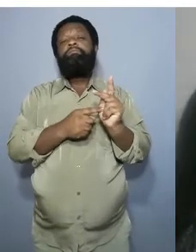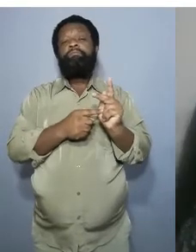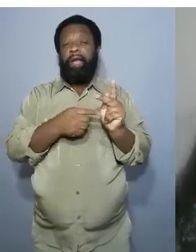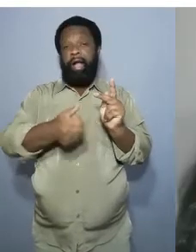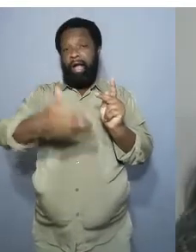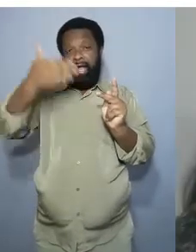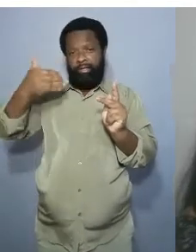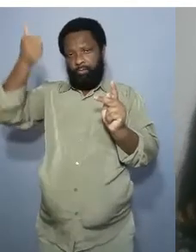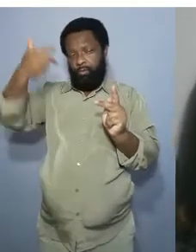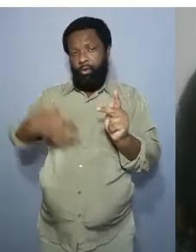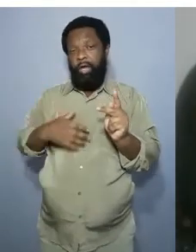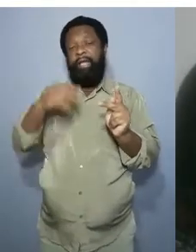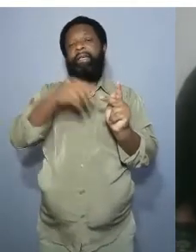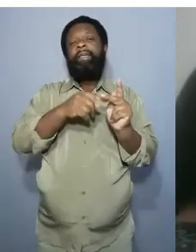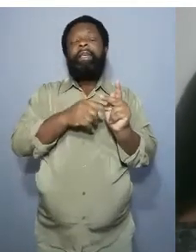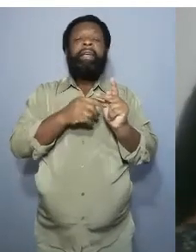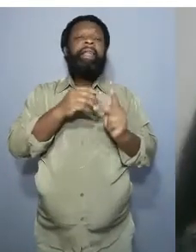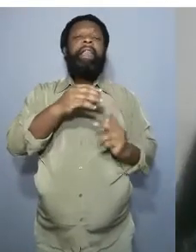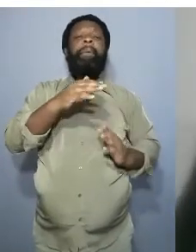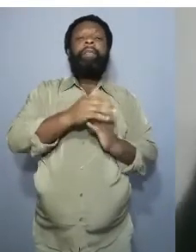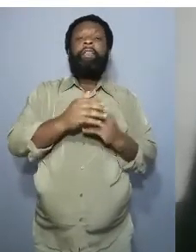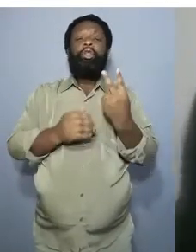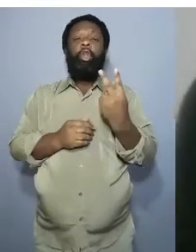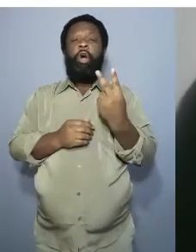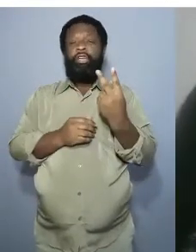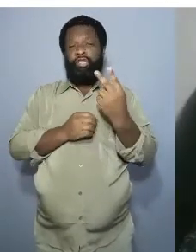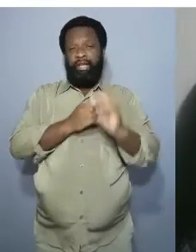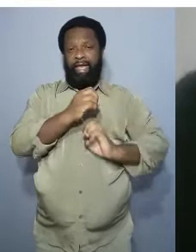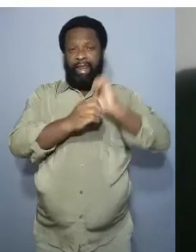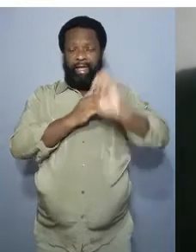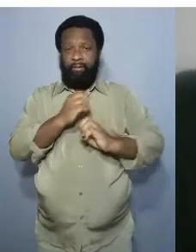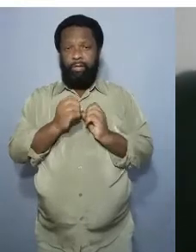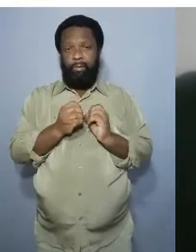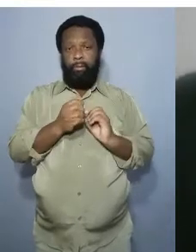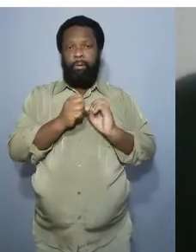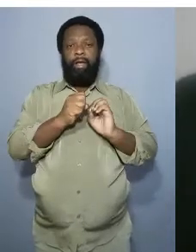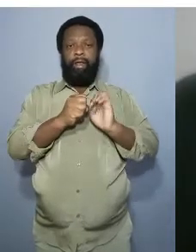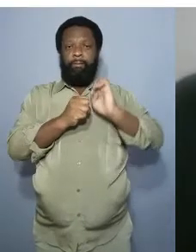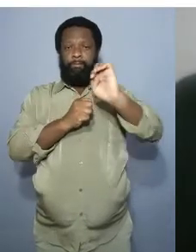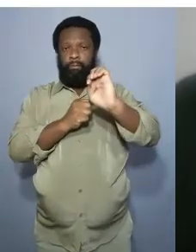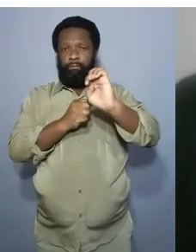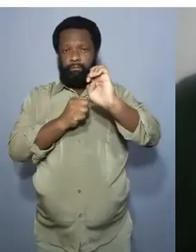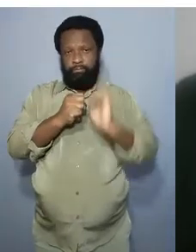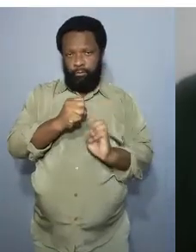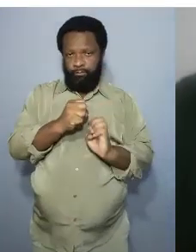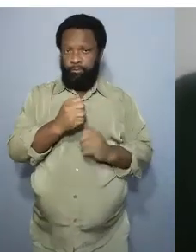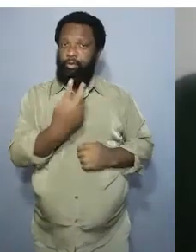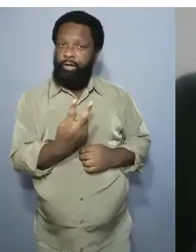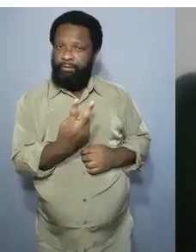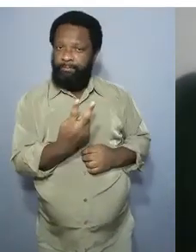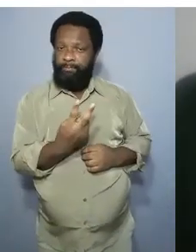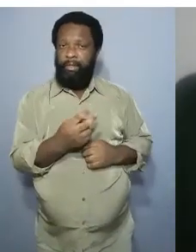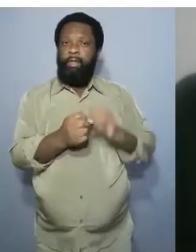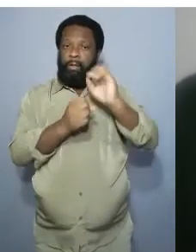camada, como eu expliquei, né, agora há pouco, existem no máximo 2 elétrons. Então eu vou botar aqui, ó, 2